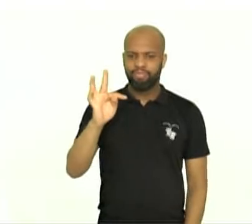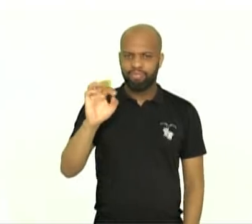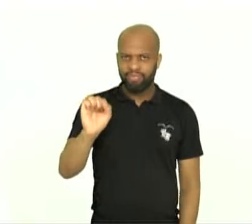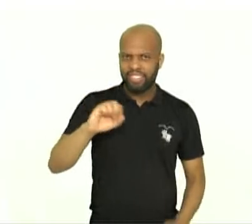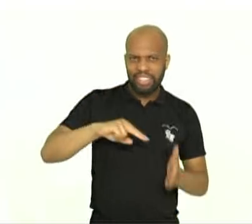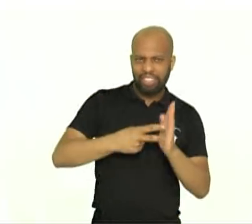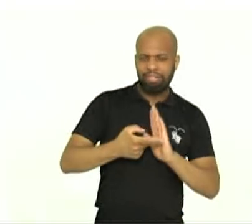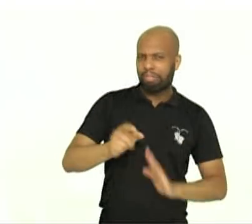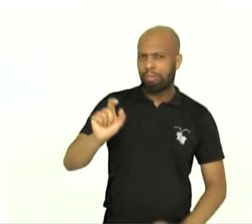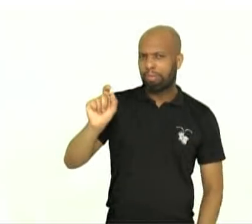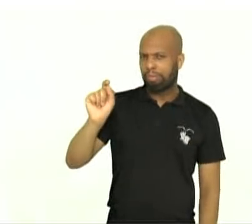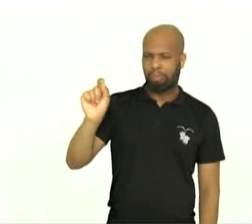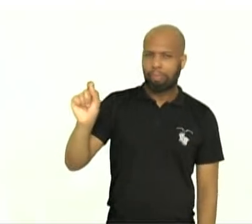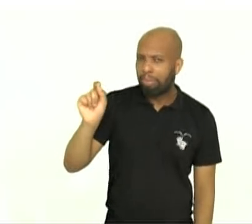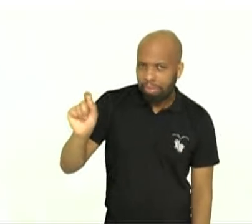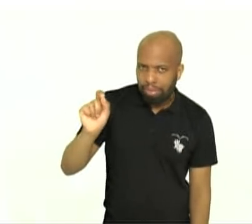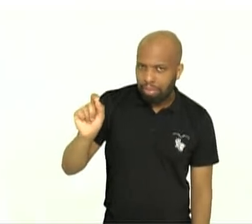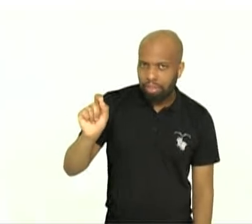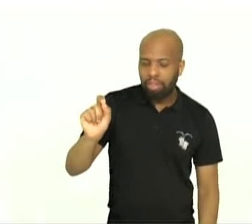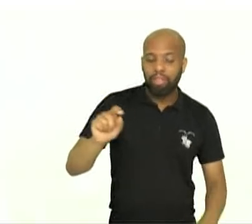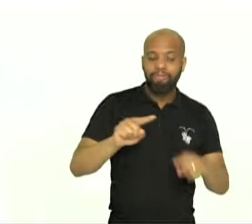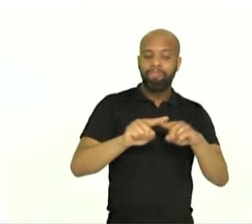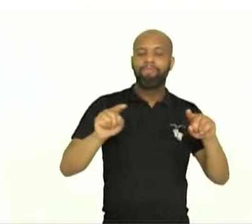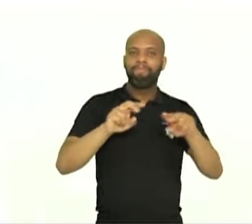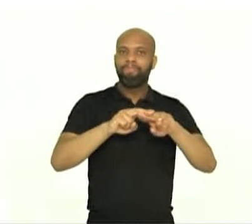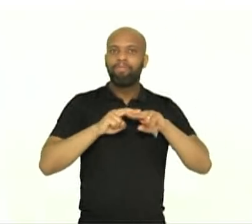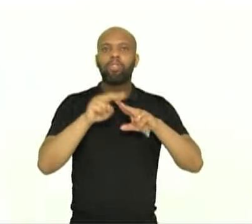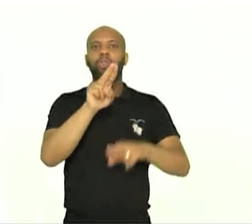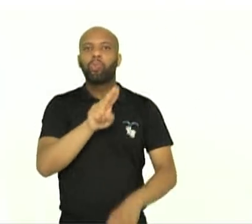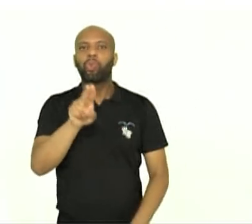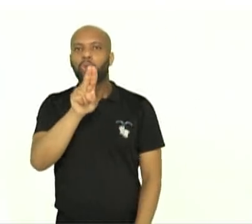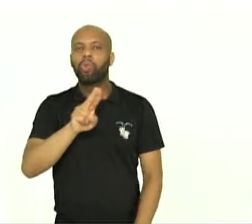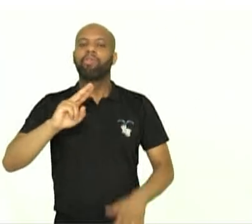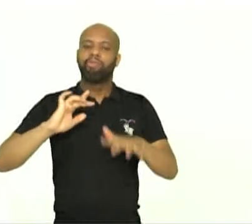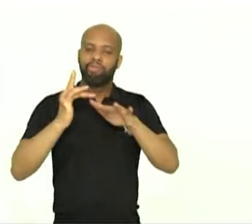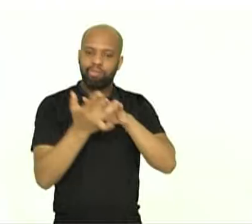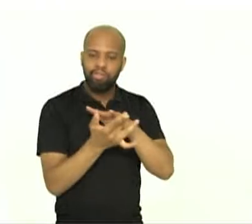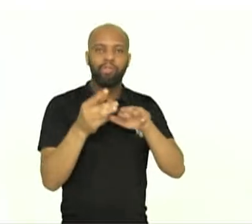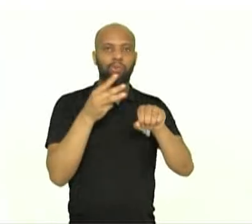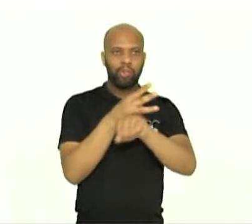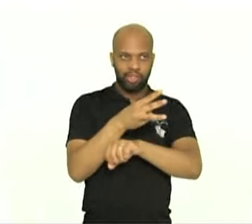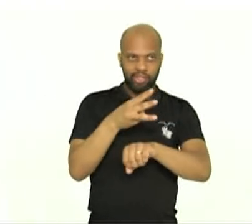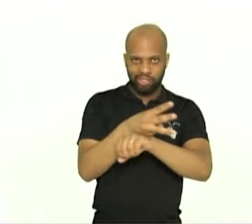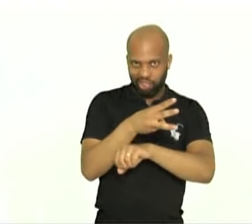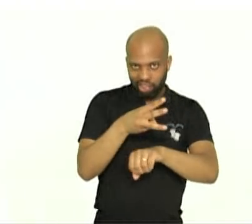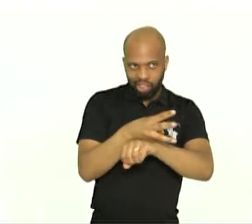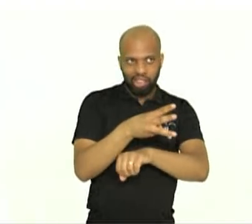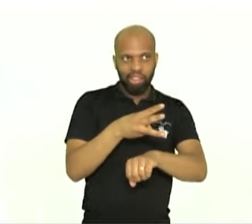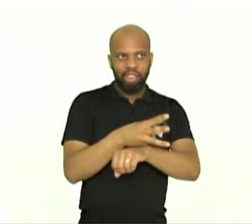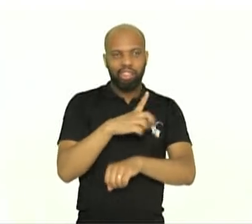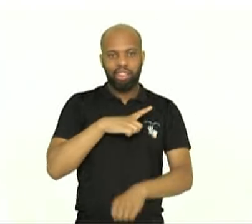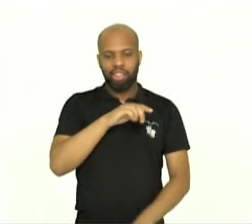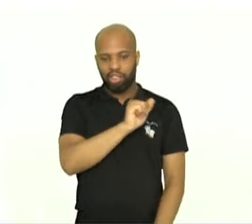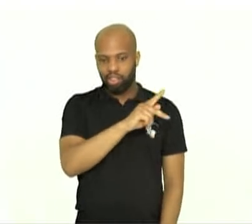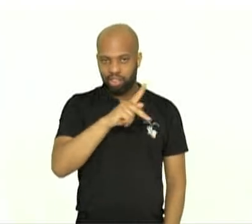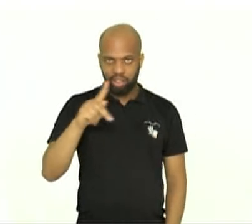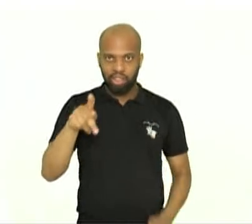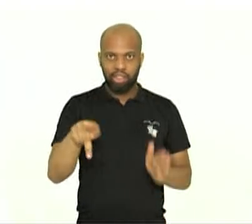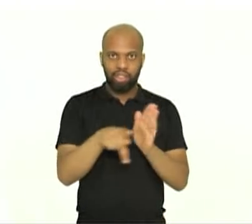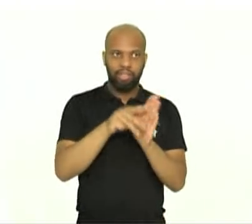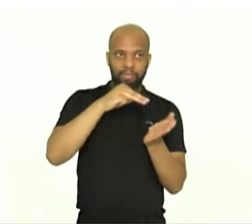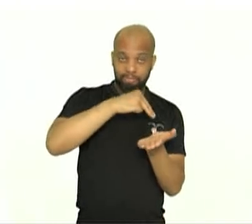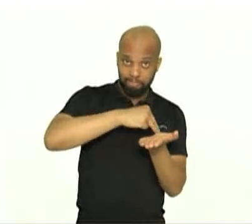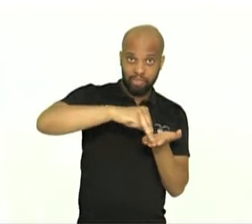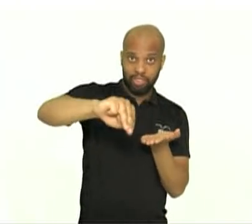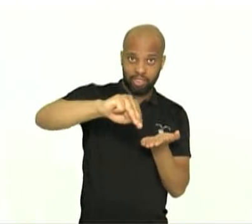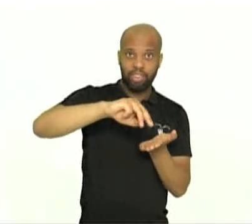quê? Acontece que devido ao grande uso da rede social WhatsApp, né, aquele aplicativo de mensagens